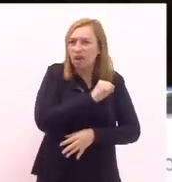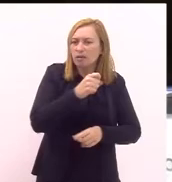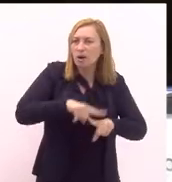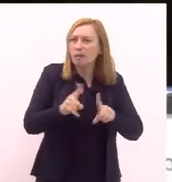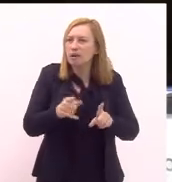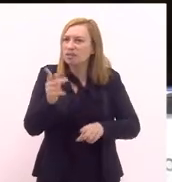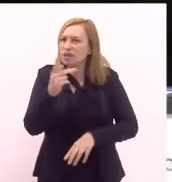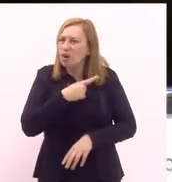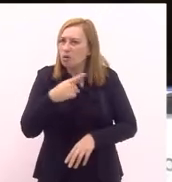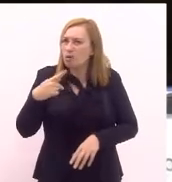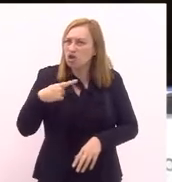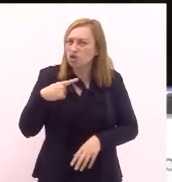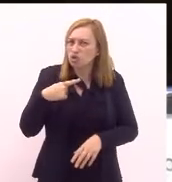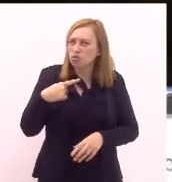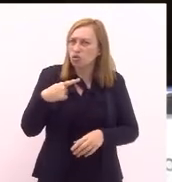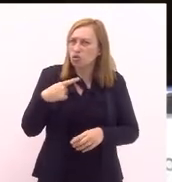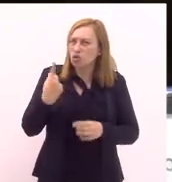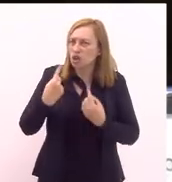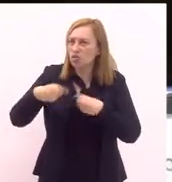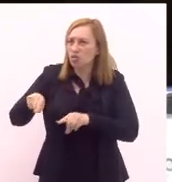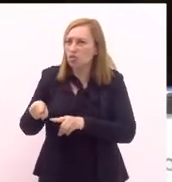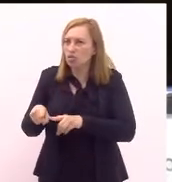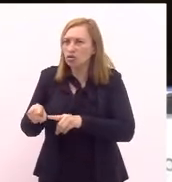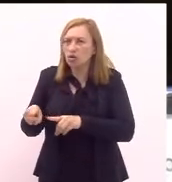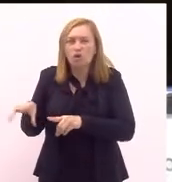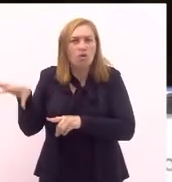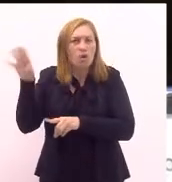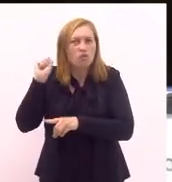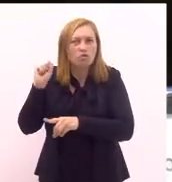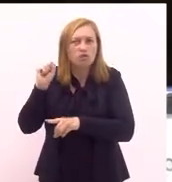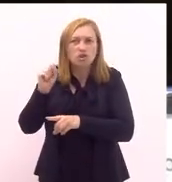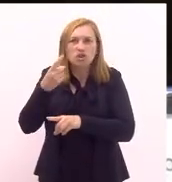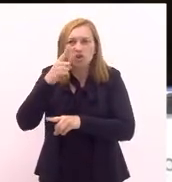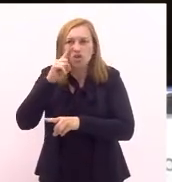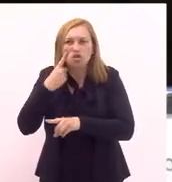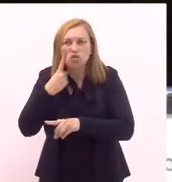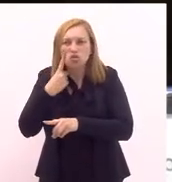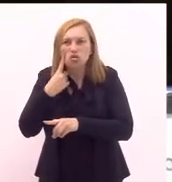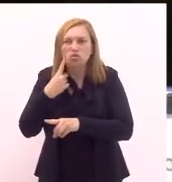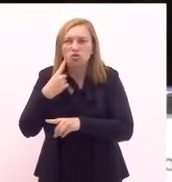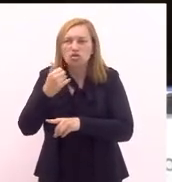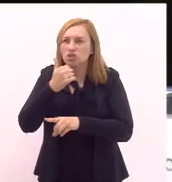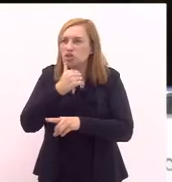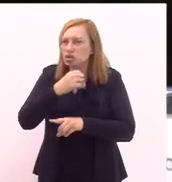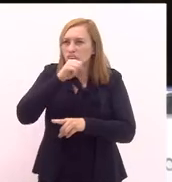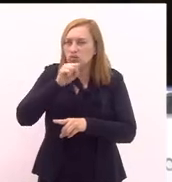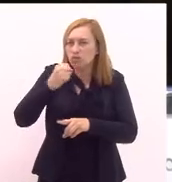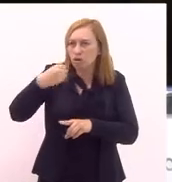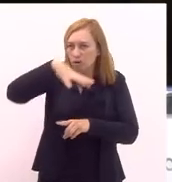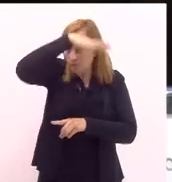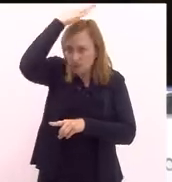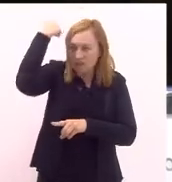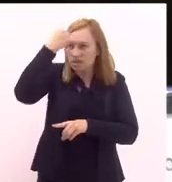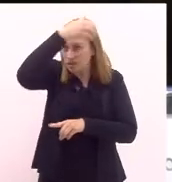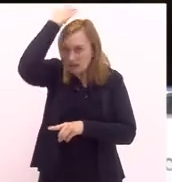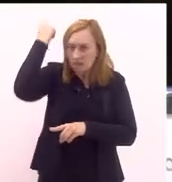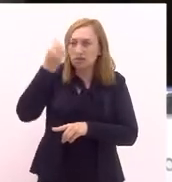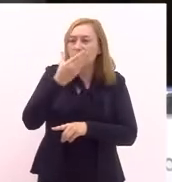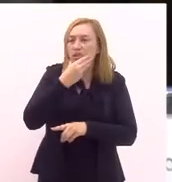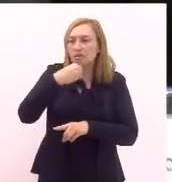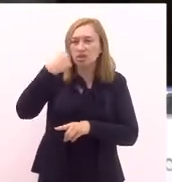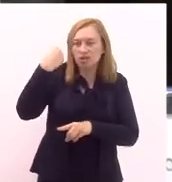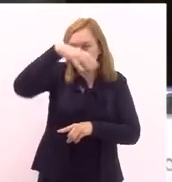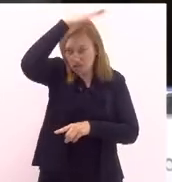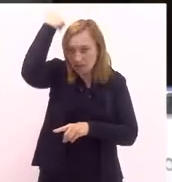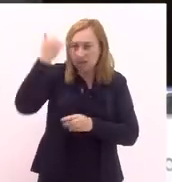nós pegarmos um pastor intolerante e colocá-lo para ouvir o choro de pais-de-santo mães-de-santo que tiveram terreiros destruídos se nós